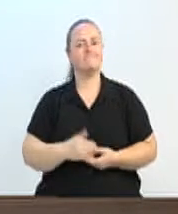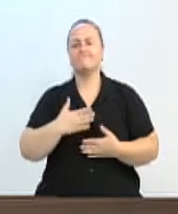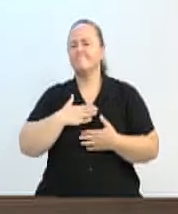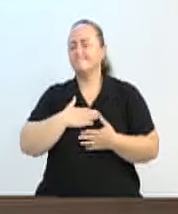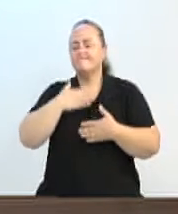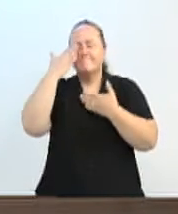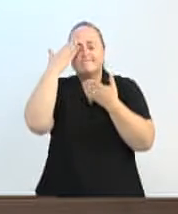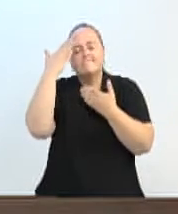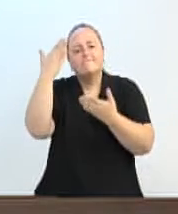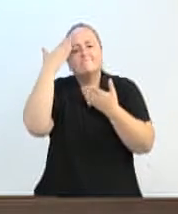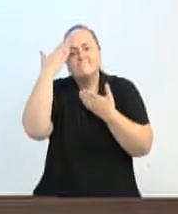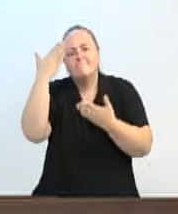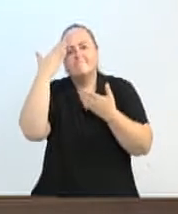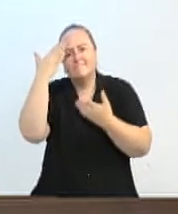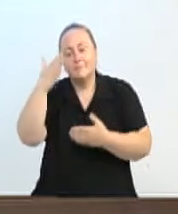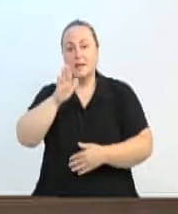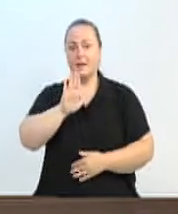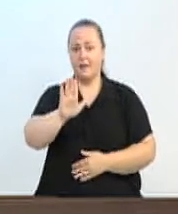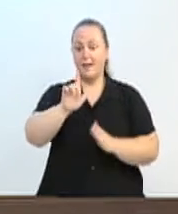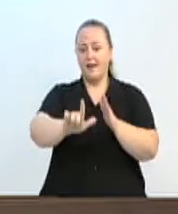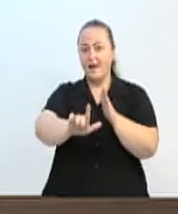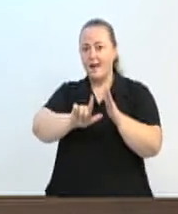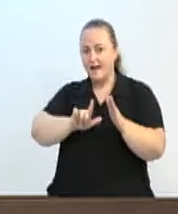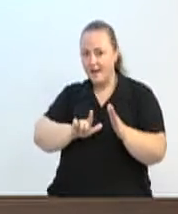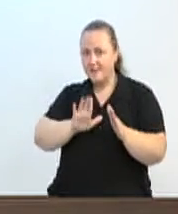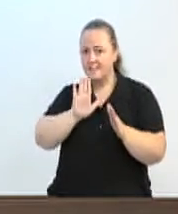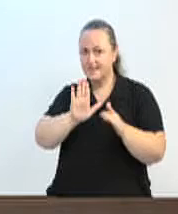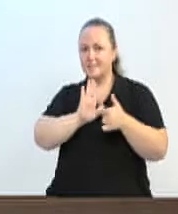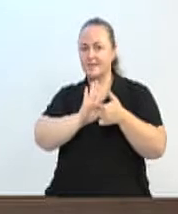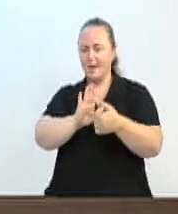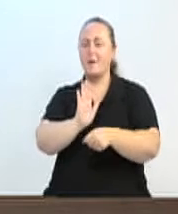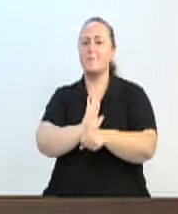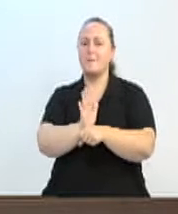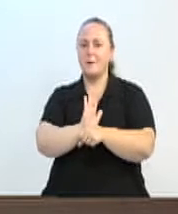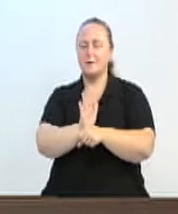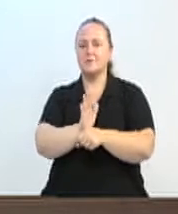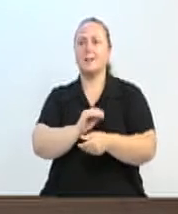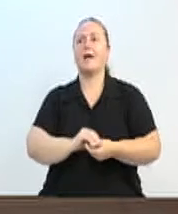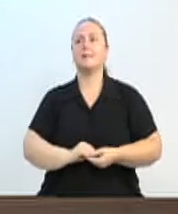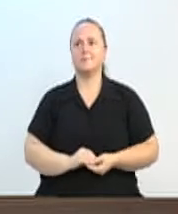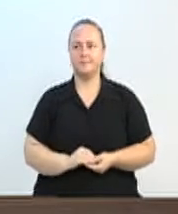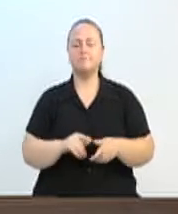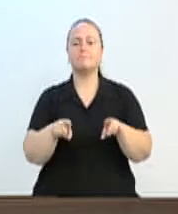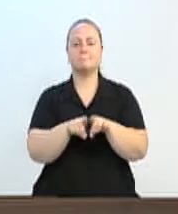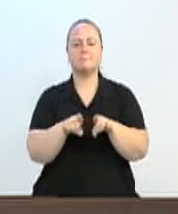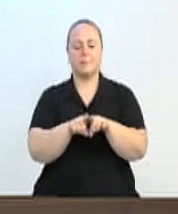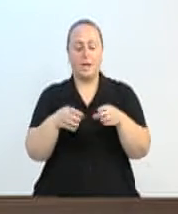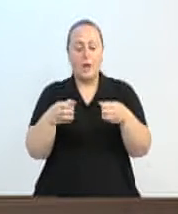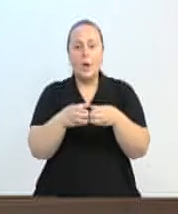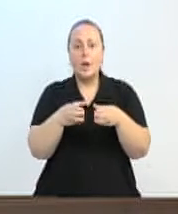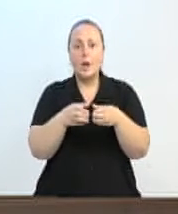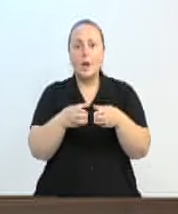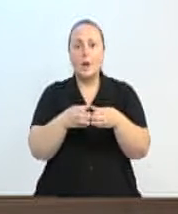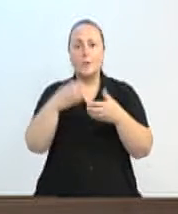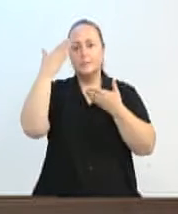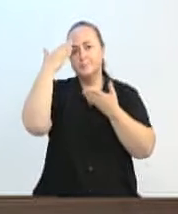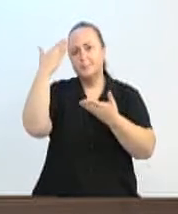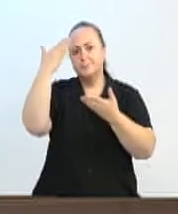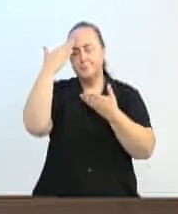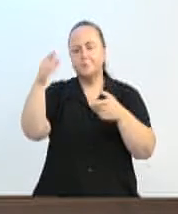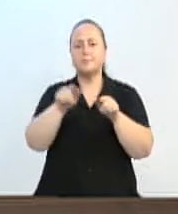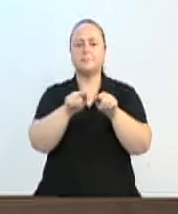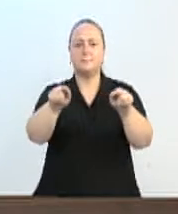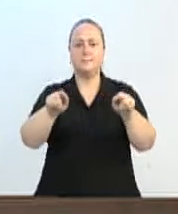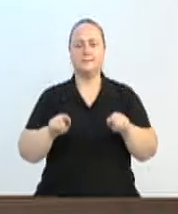cidadão mas antes de passar esse vídeo eu quero eu quero agradecer a minha equipe do gabinete